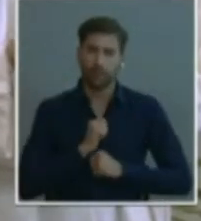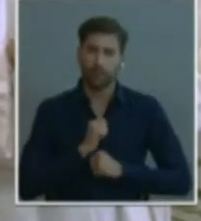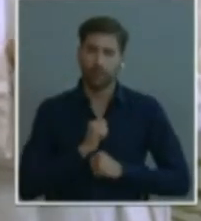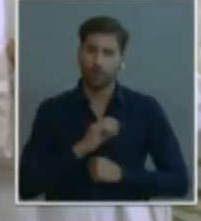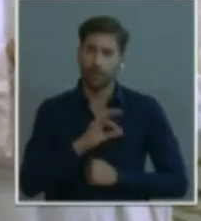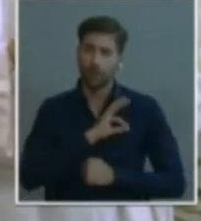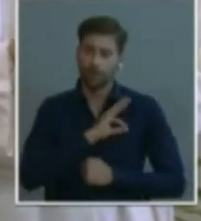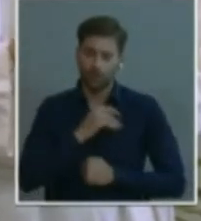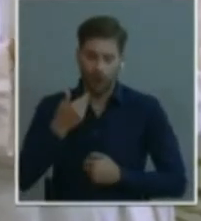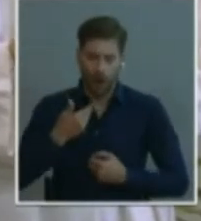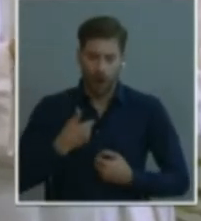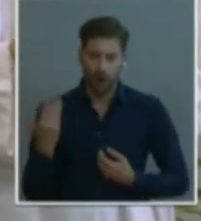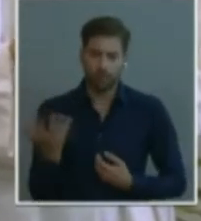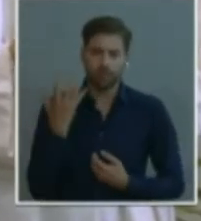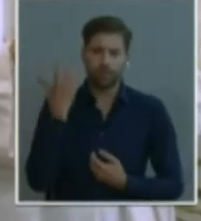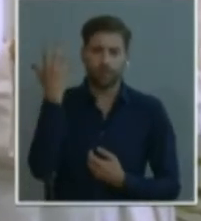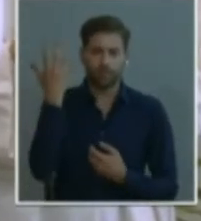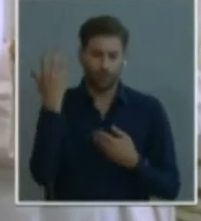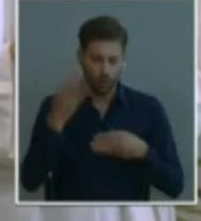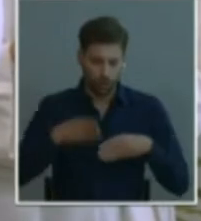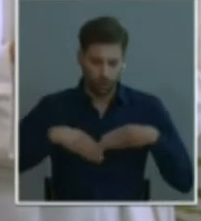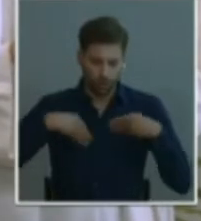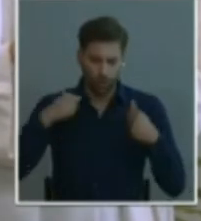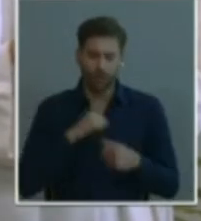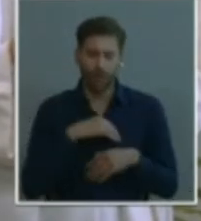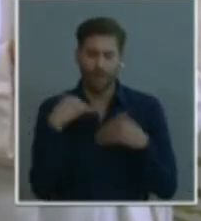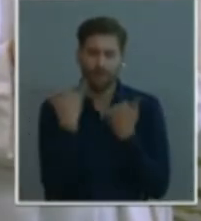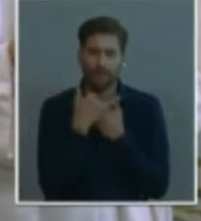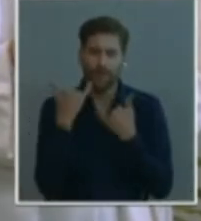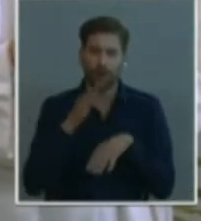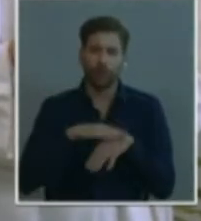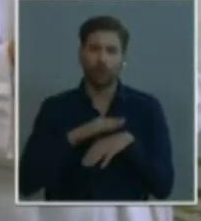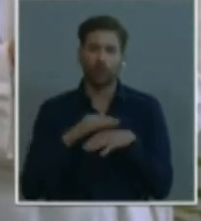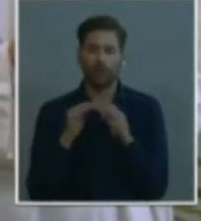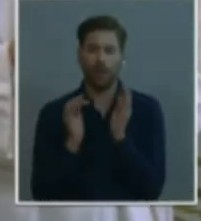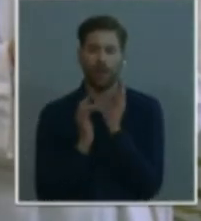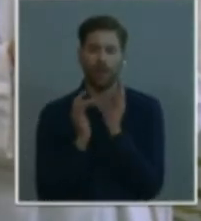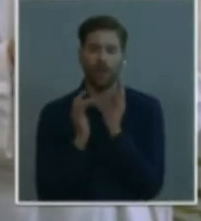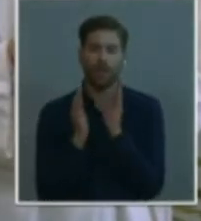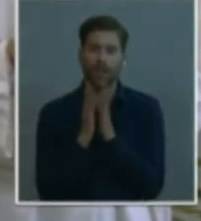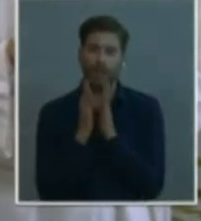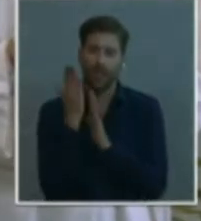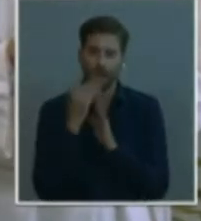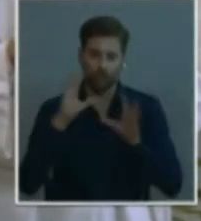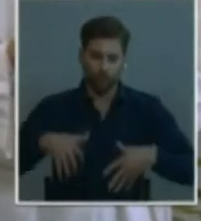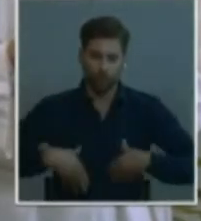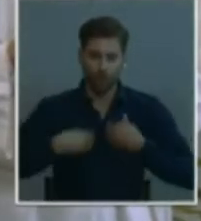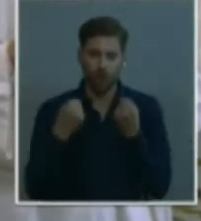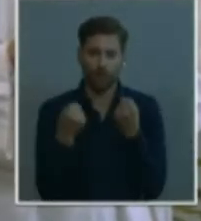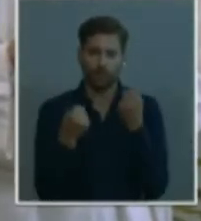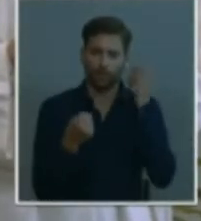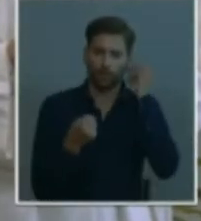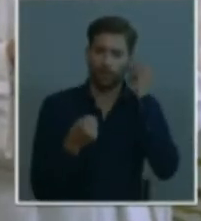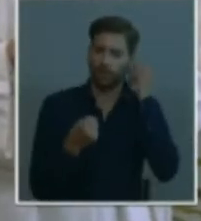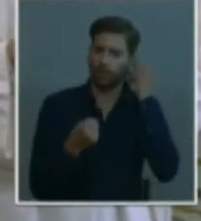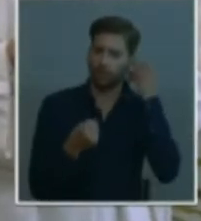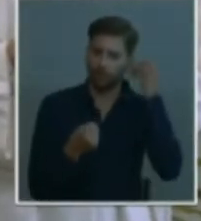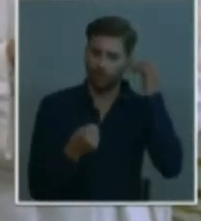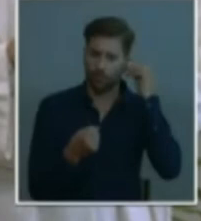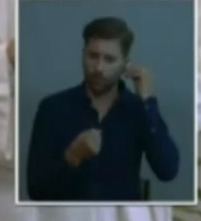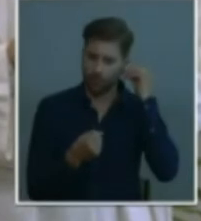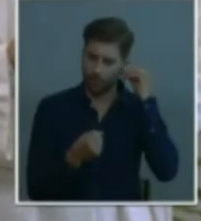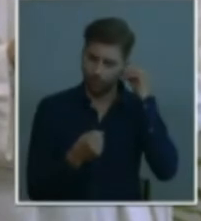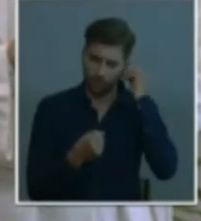Senhor, e o meu espírito se alegra em Deus, meu Salvador, porque pôs os olhos na humildade da